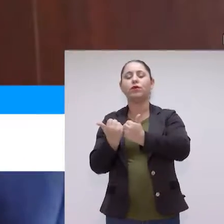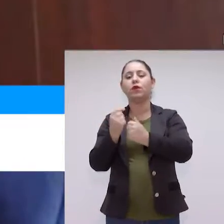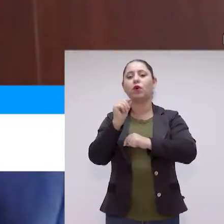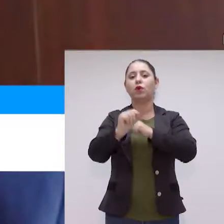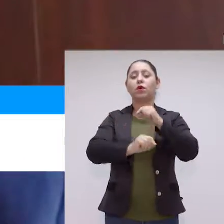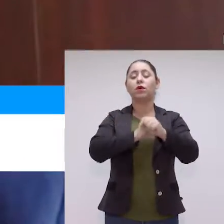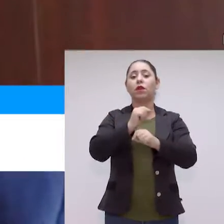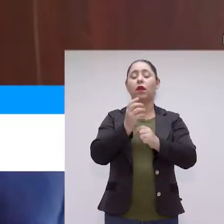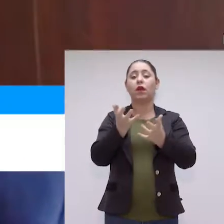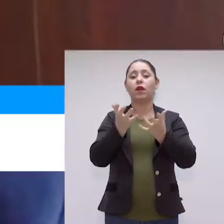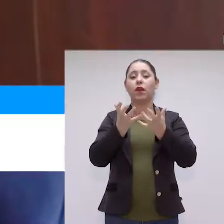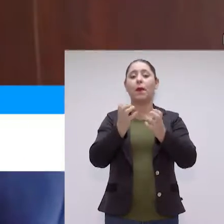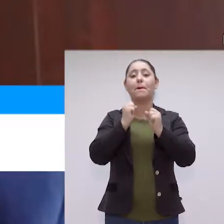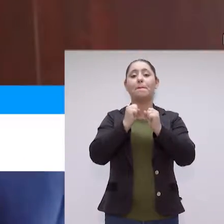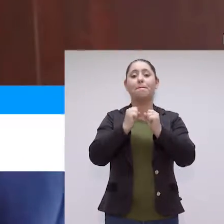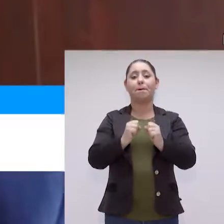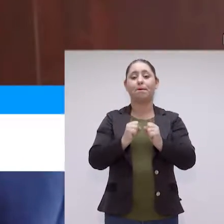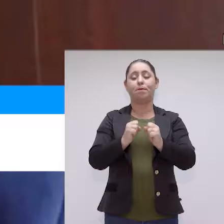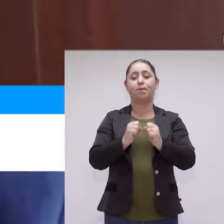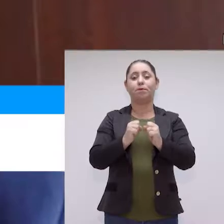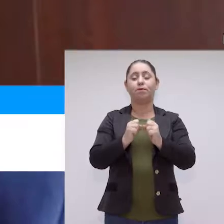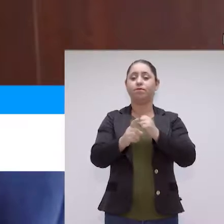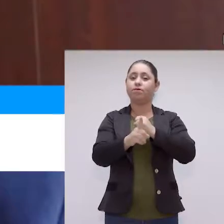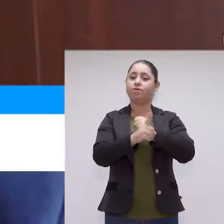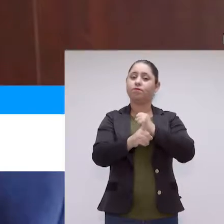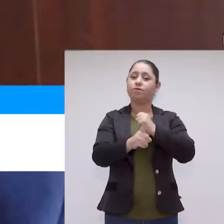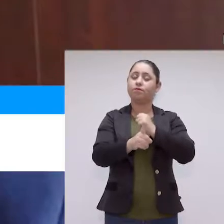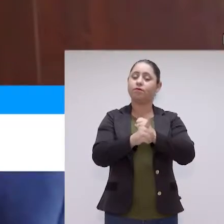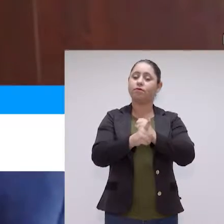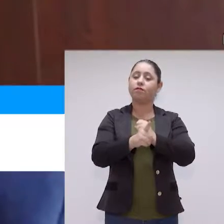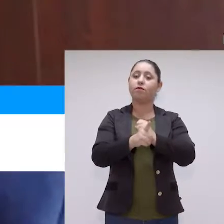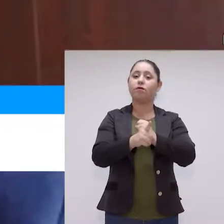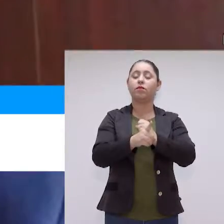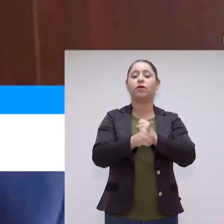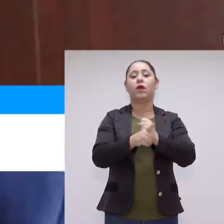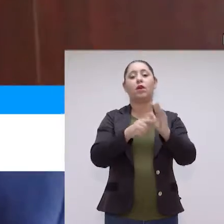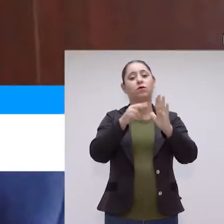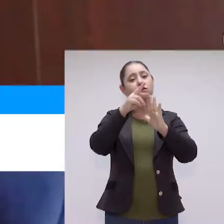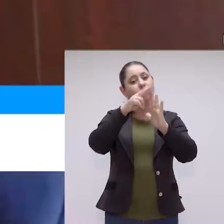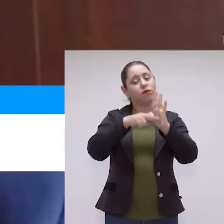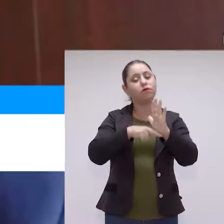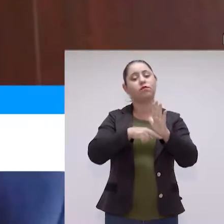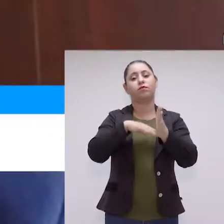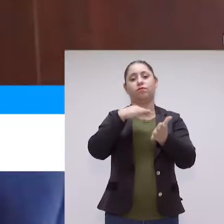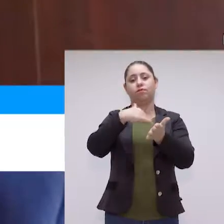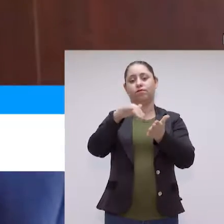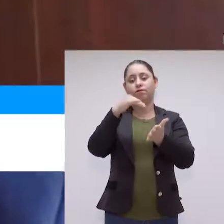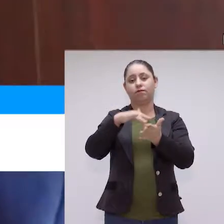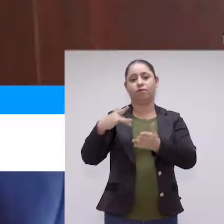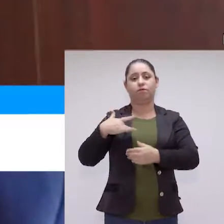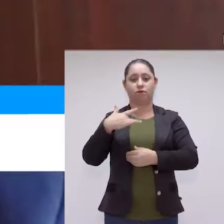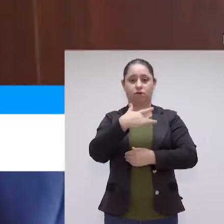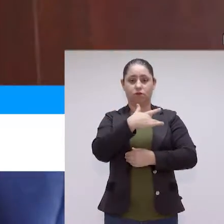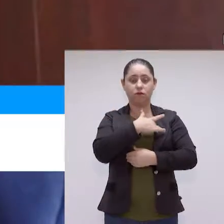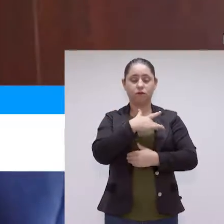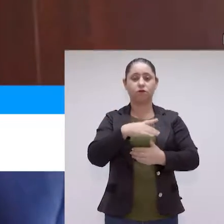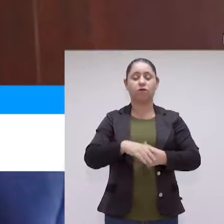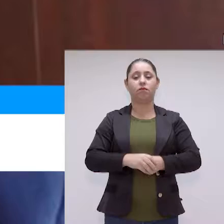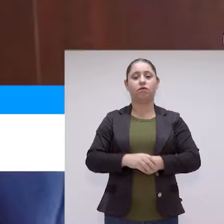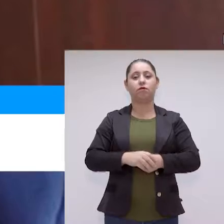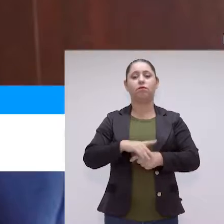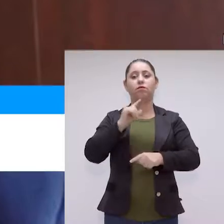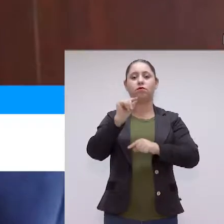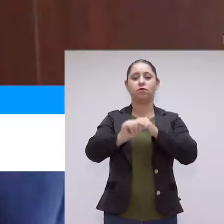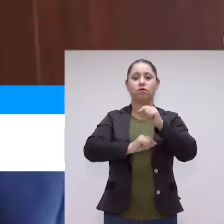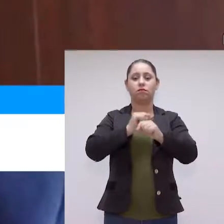substitutiva integral a fim de que nós pudéssemos atender às recomendações da Secretaria de Saúde no